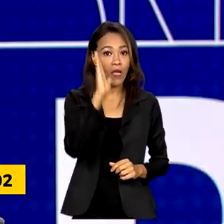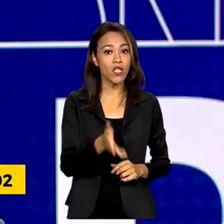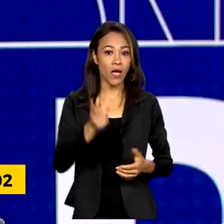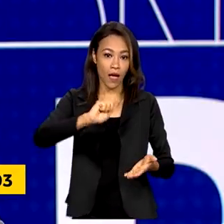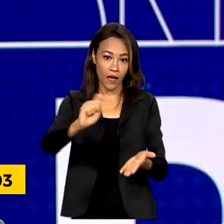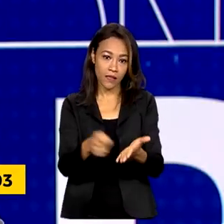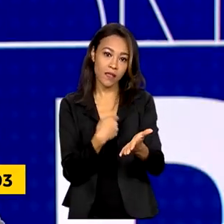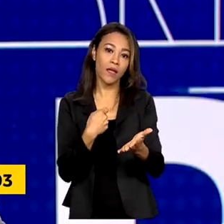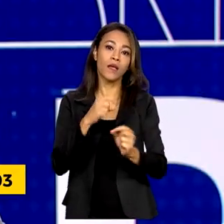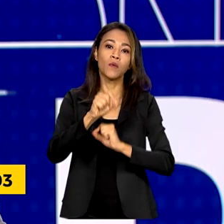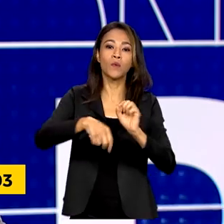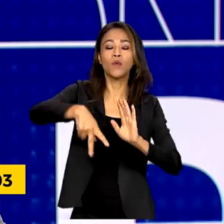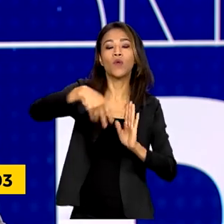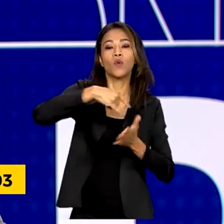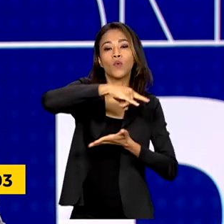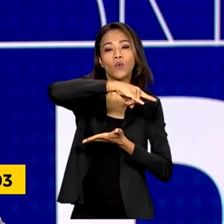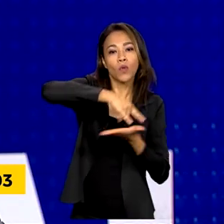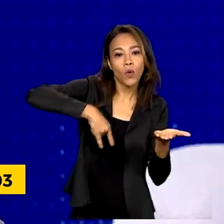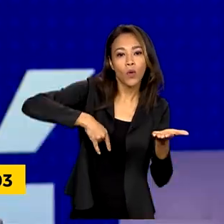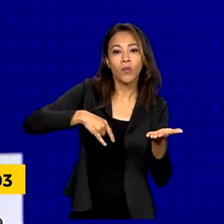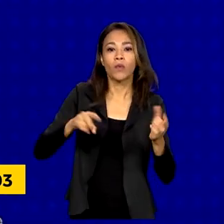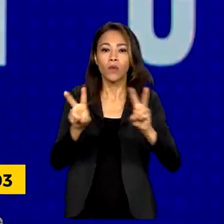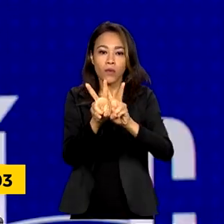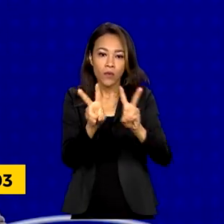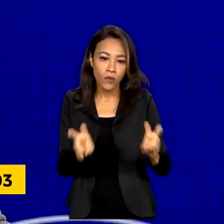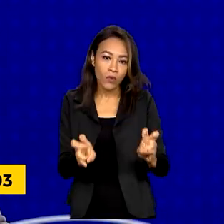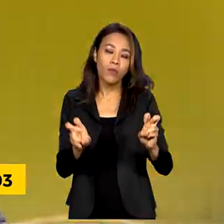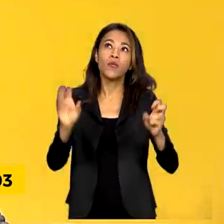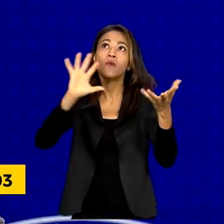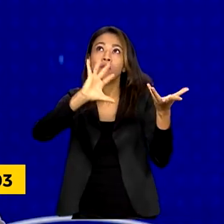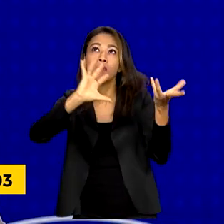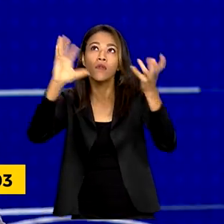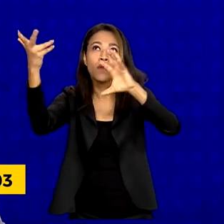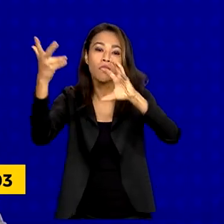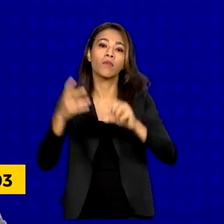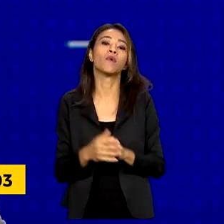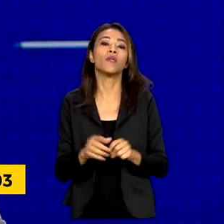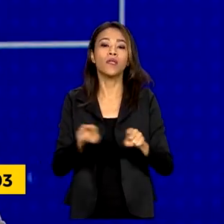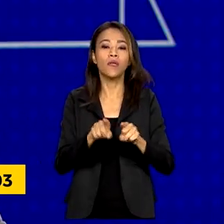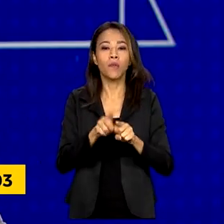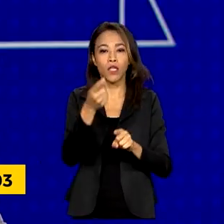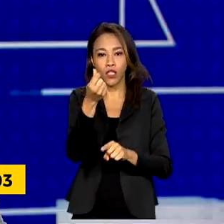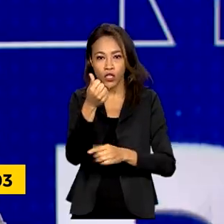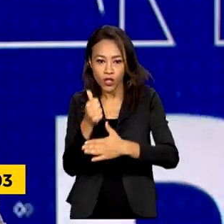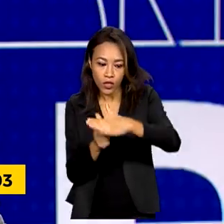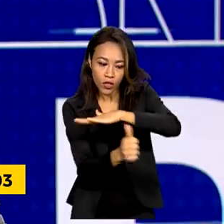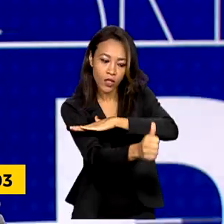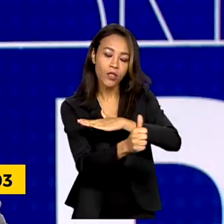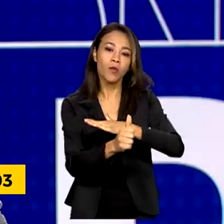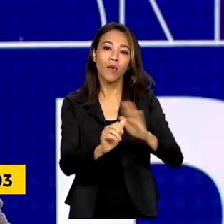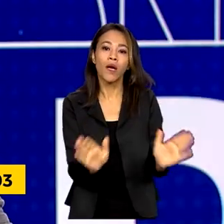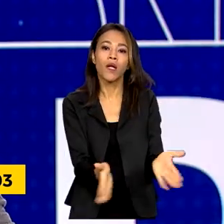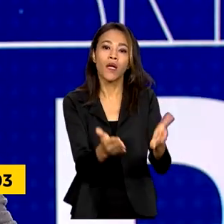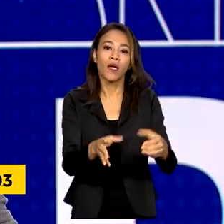ainda um memorando de entendimento sobre ação climática e investimentos para a produção de diesel verde na Bahia.